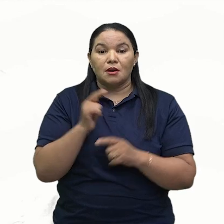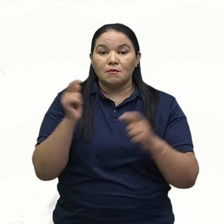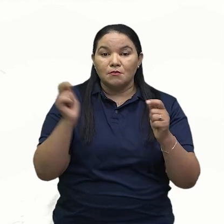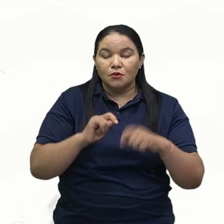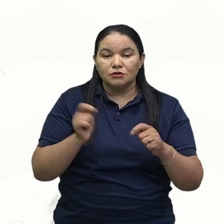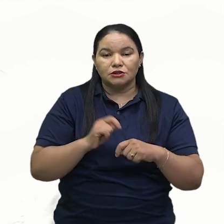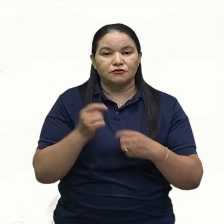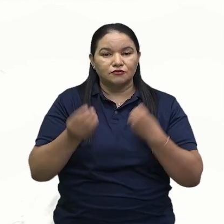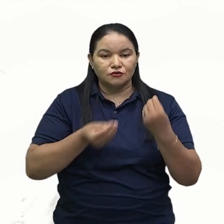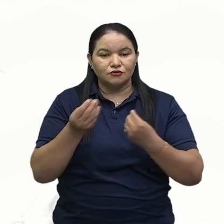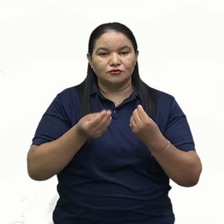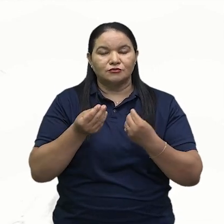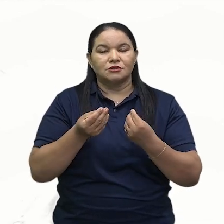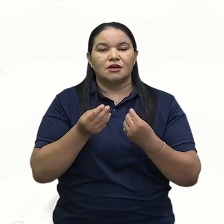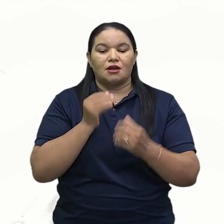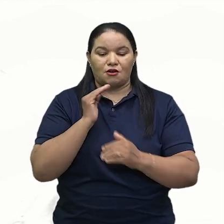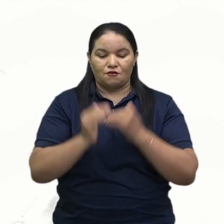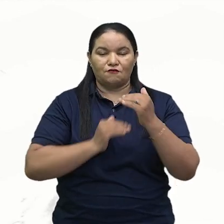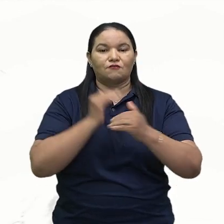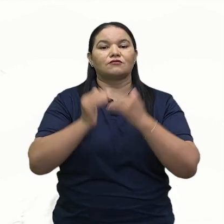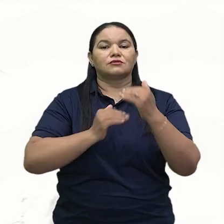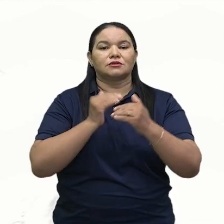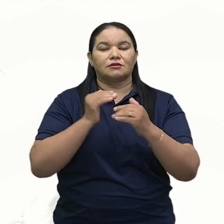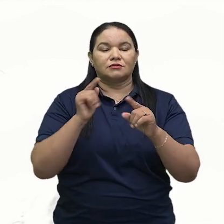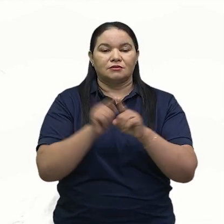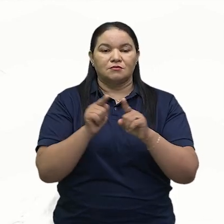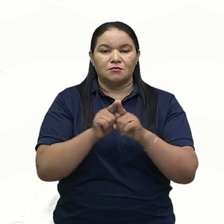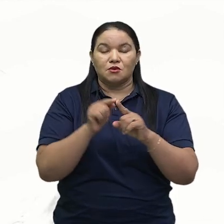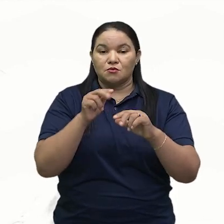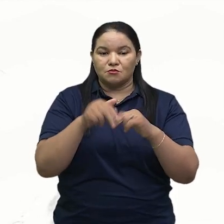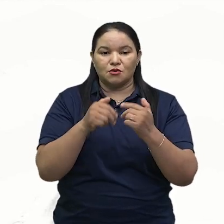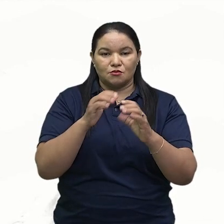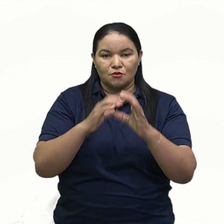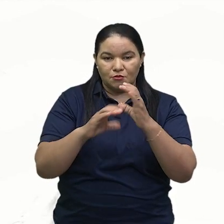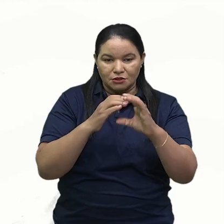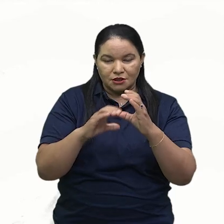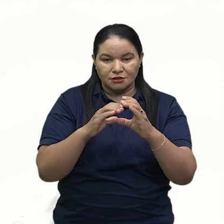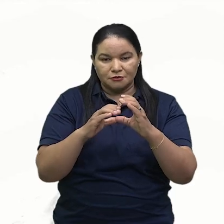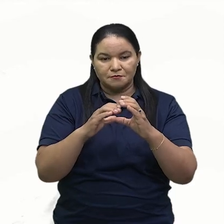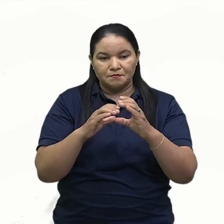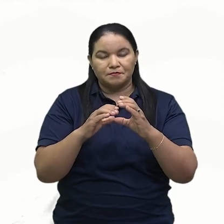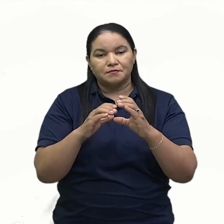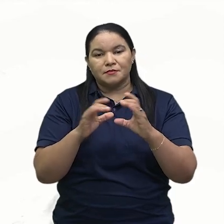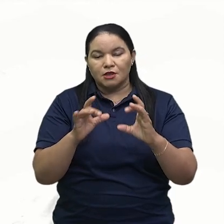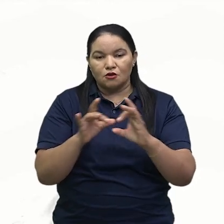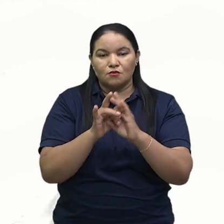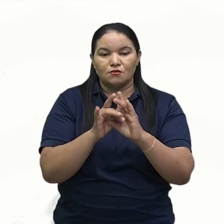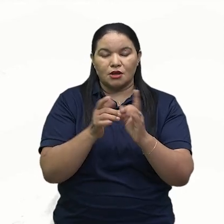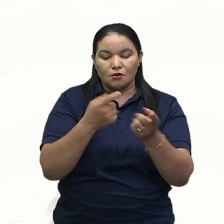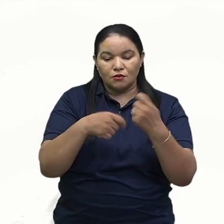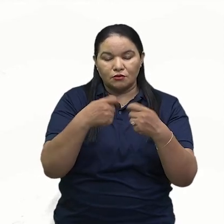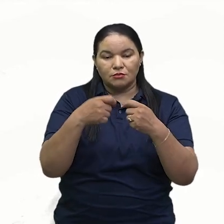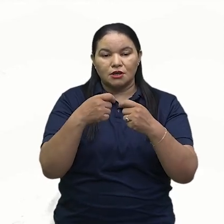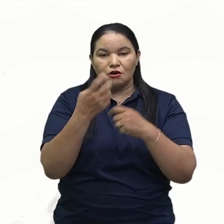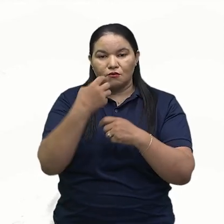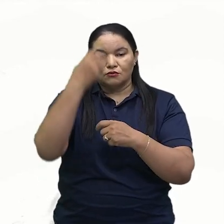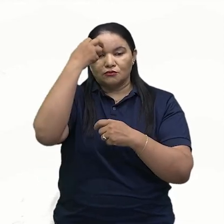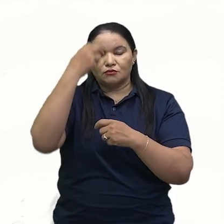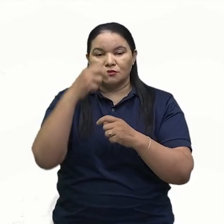graças à evolução dos transportes e dos meios de comunicação. Ela une economias,